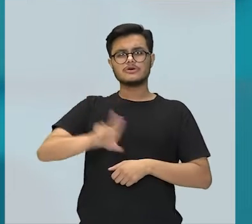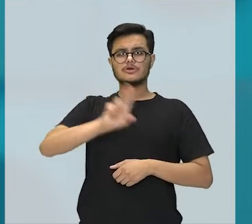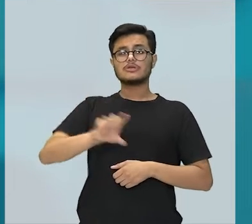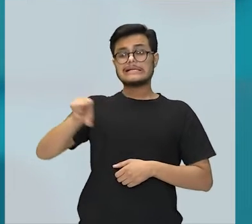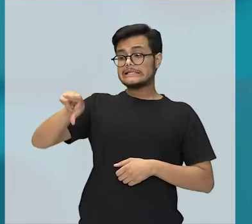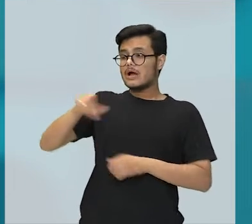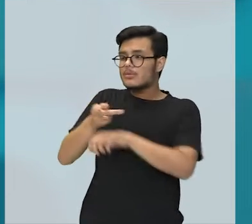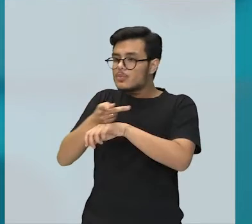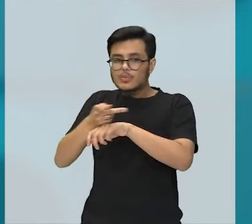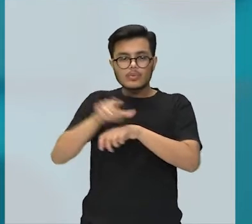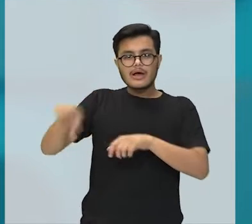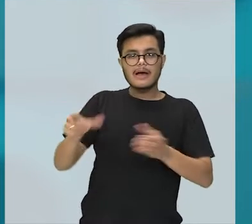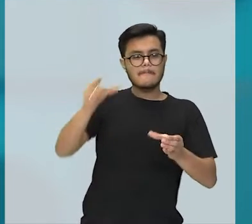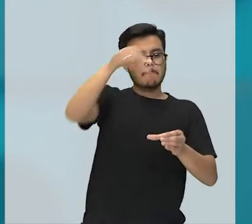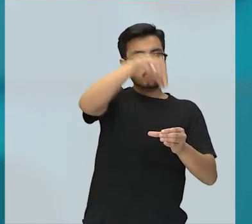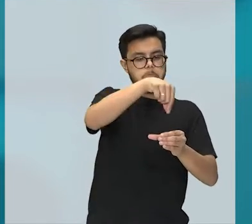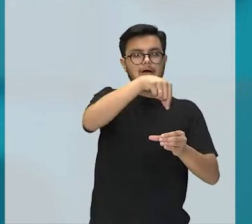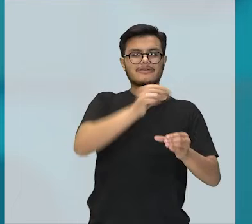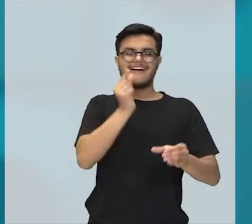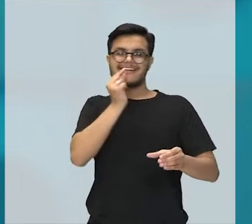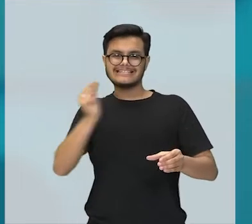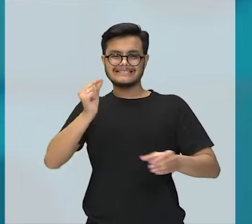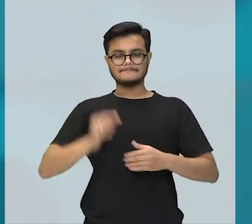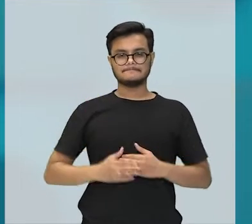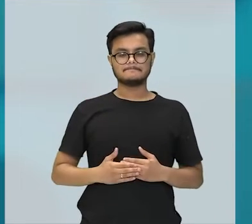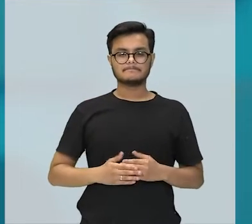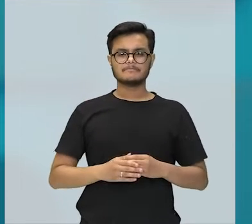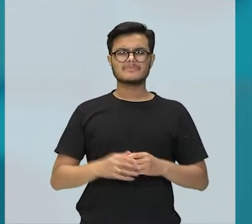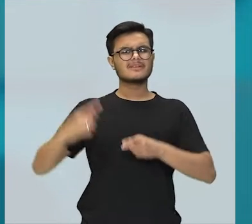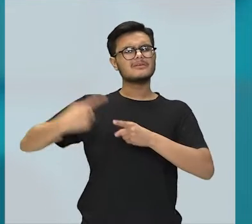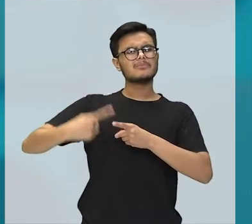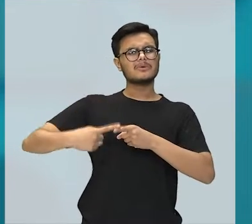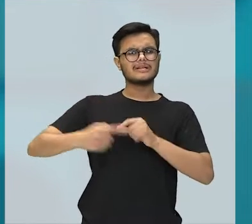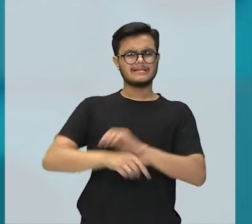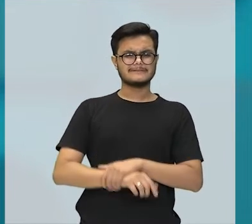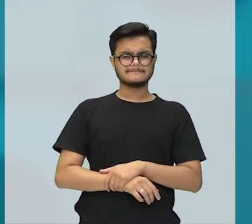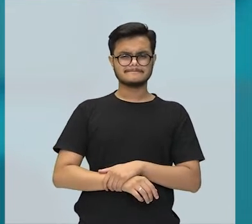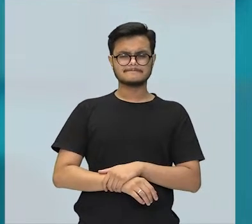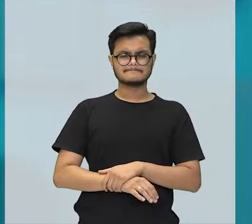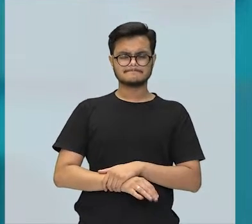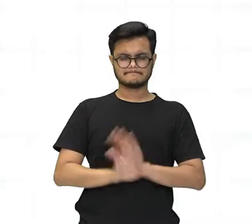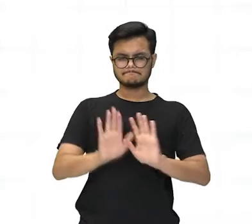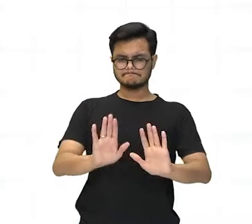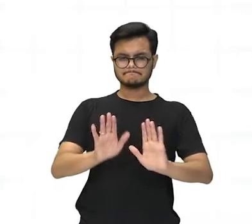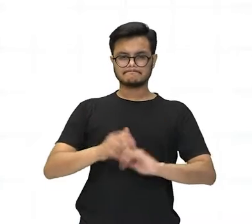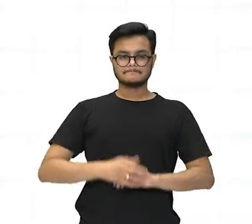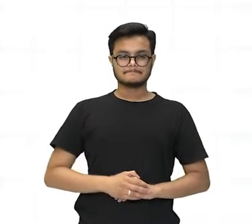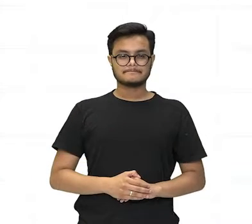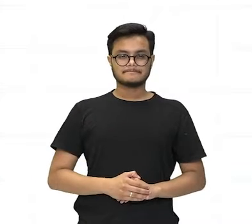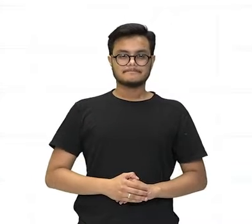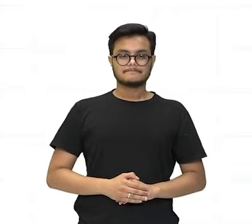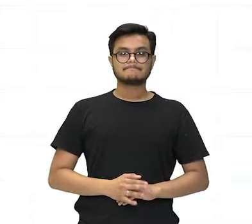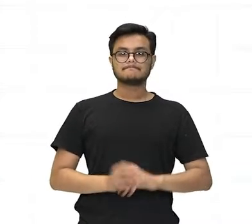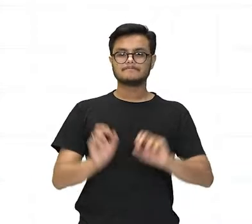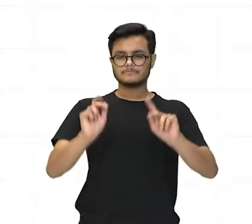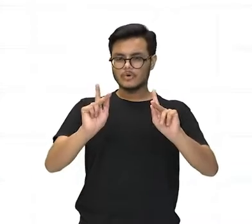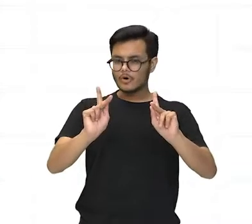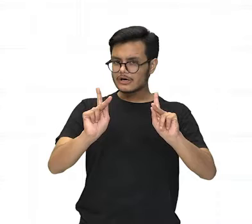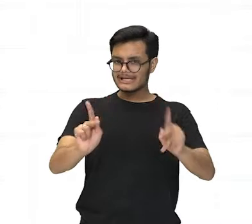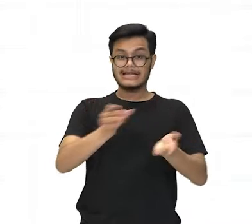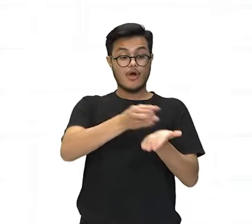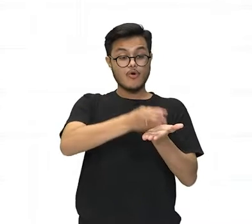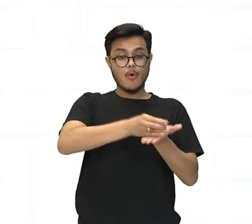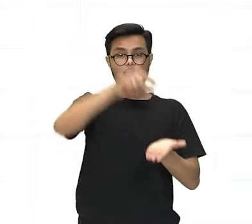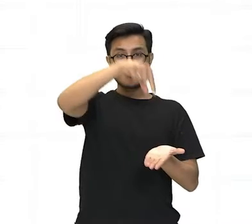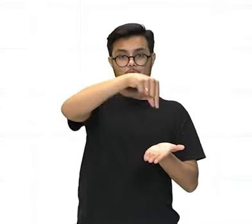coloca ali o fragmento do dente, tá? Mas por que isso, professora? Vamos ver. Continuando. Estando com o dente em